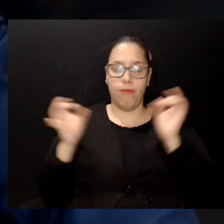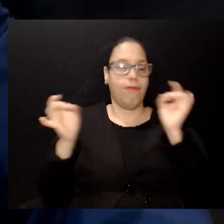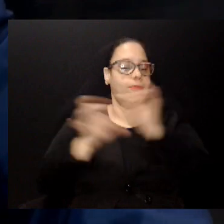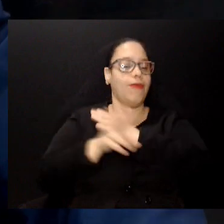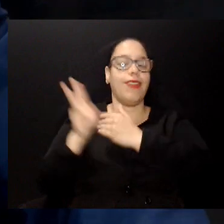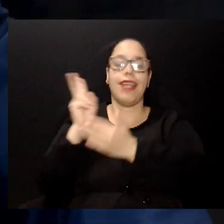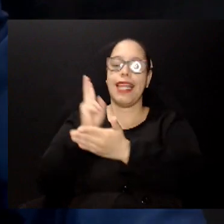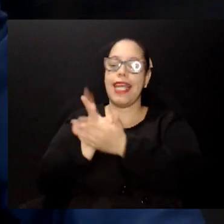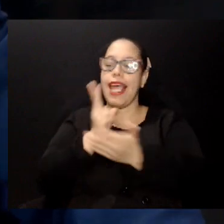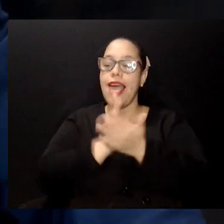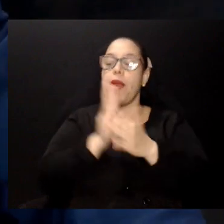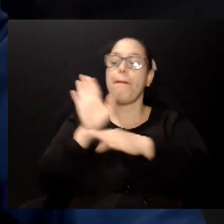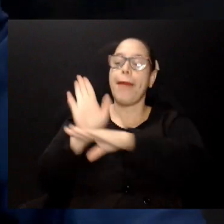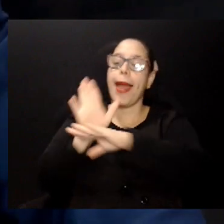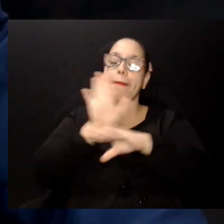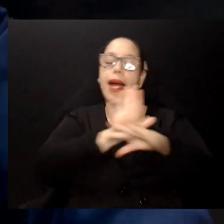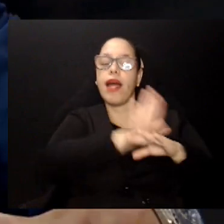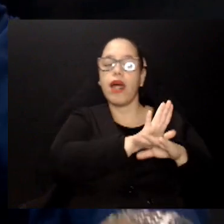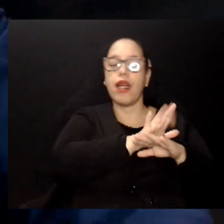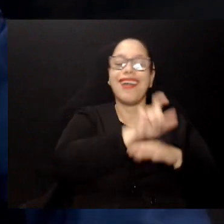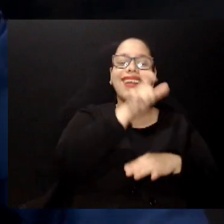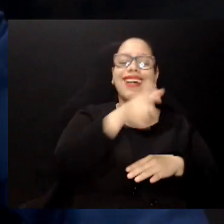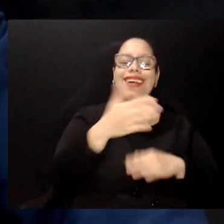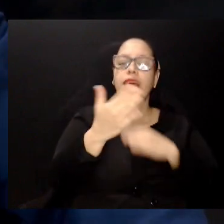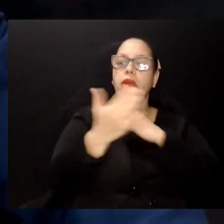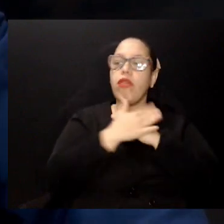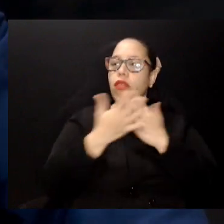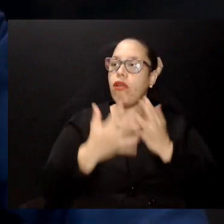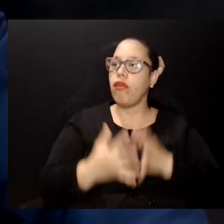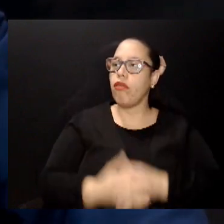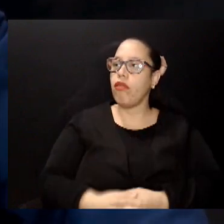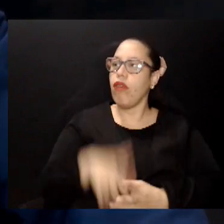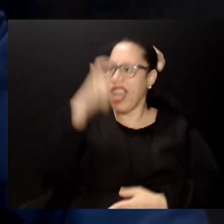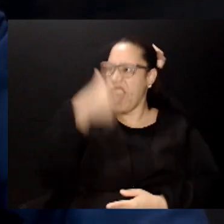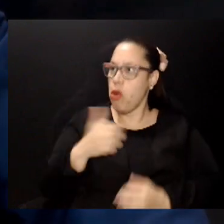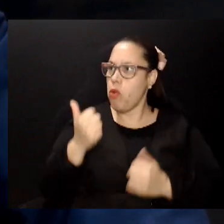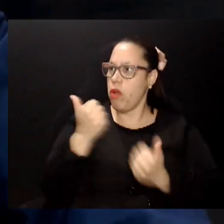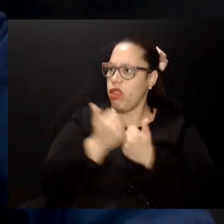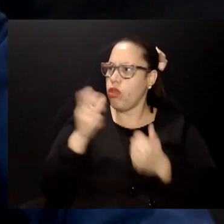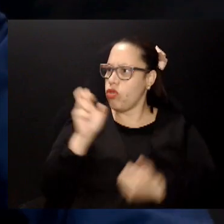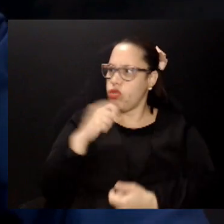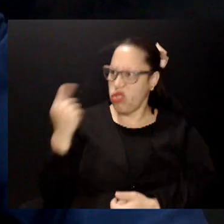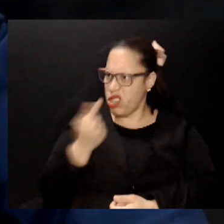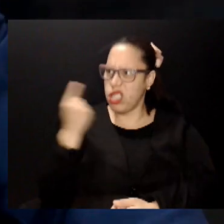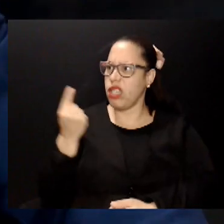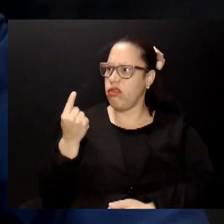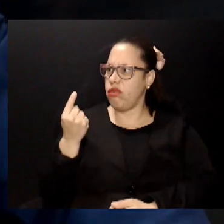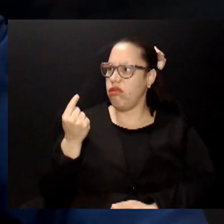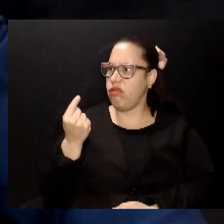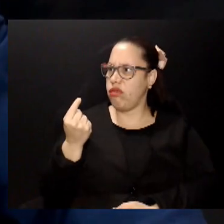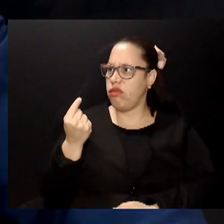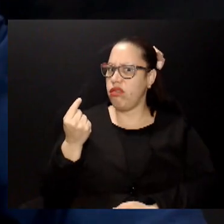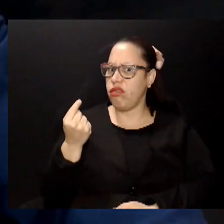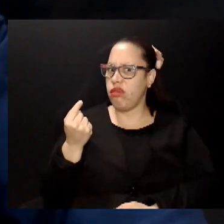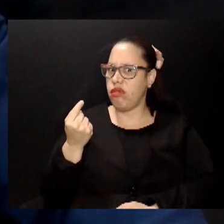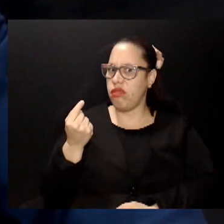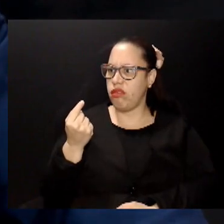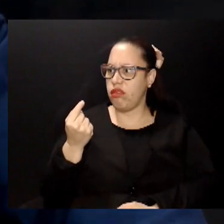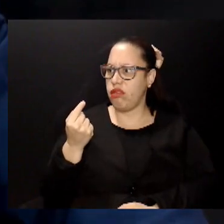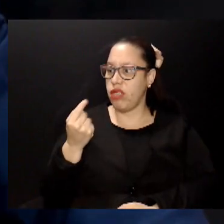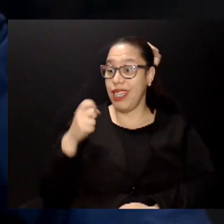mundo. E quem me atende? Então. Eu me atendo? Né? Nem mesmo a pessoa se